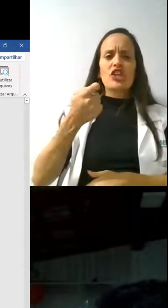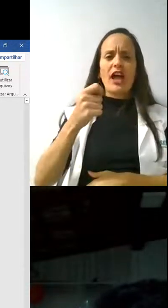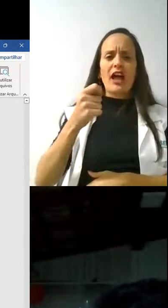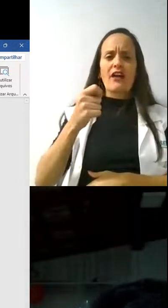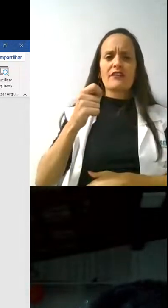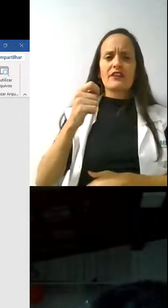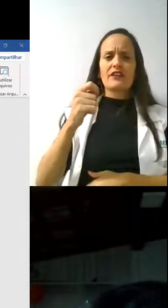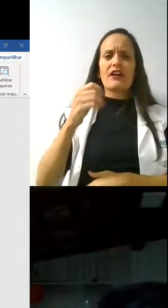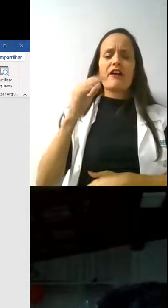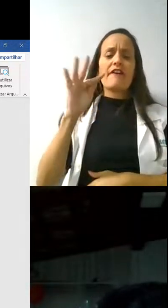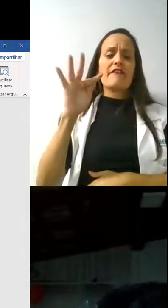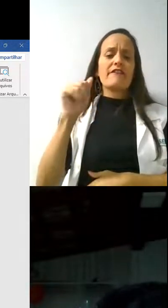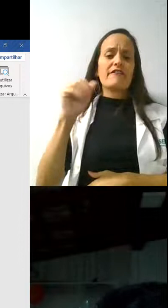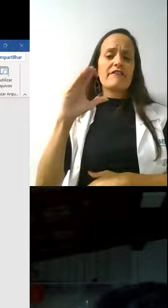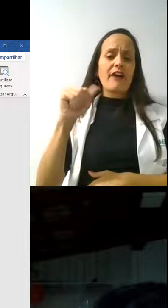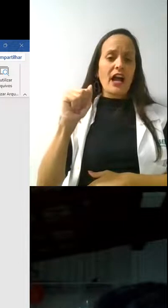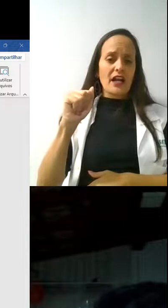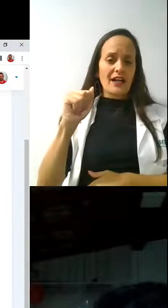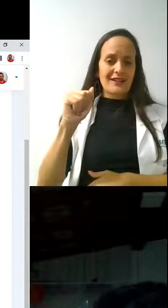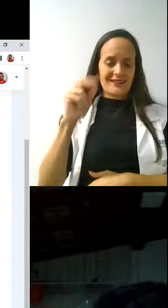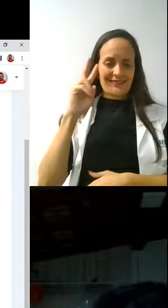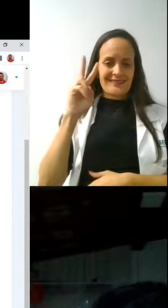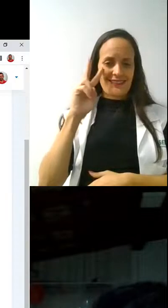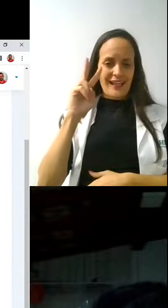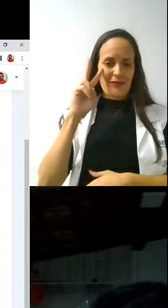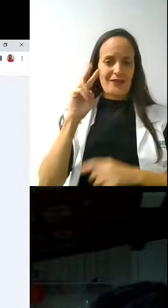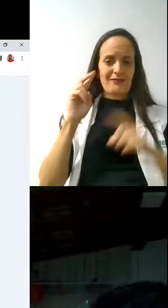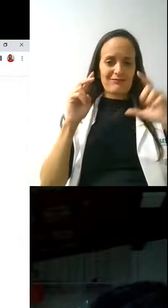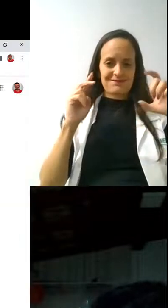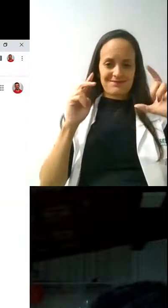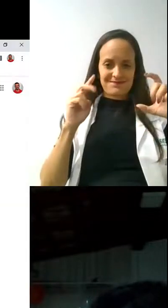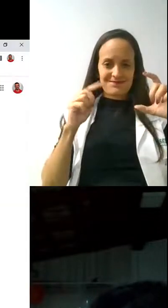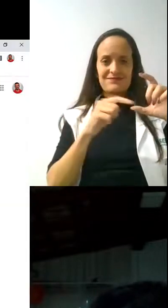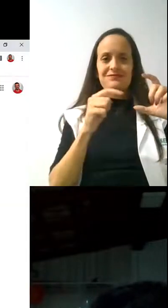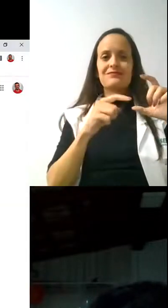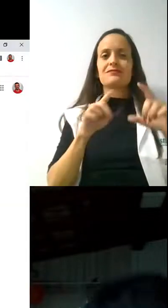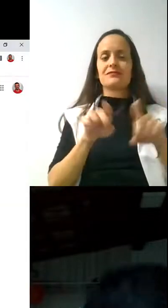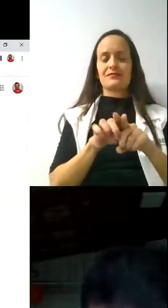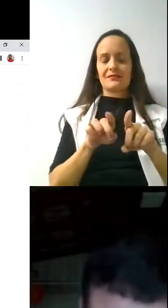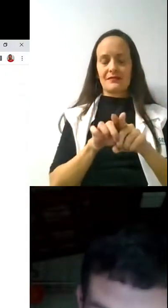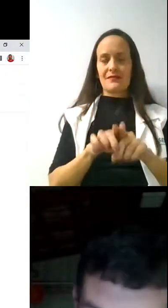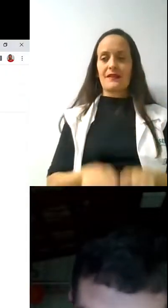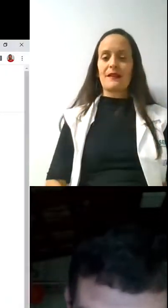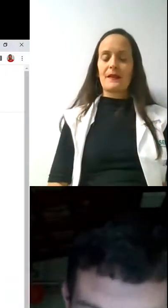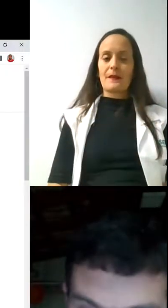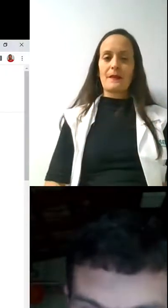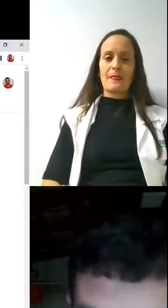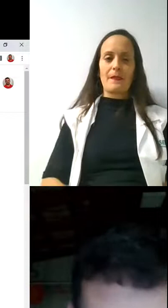Copiar. Você vem aqui, ó, na web. Vou ver.